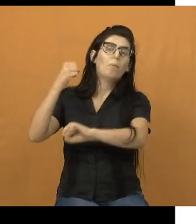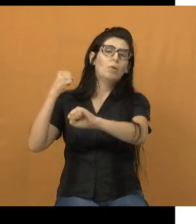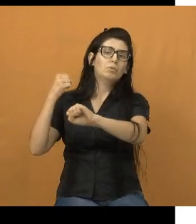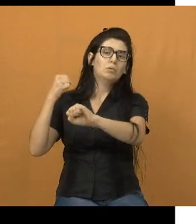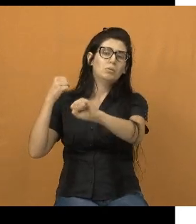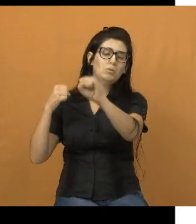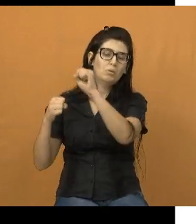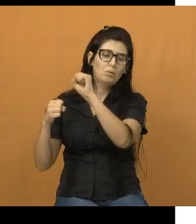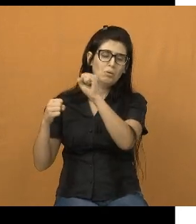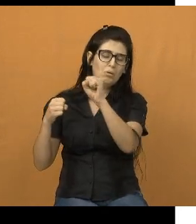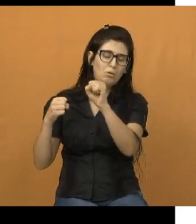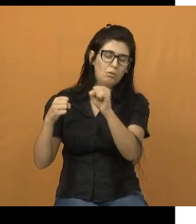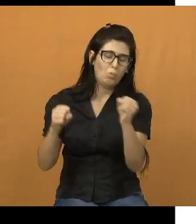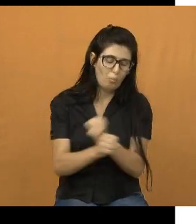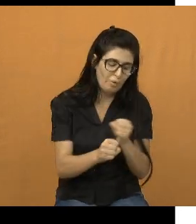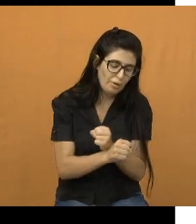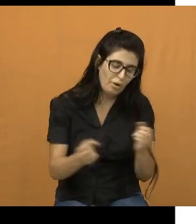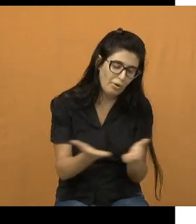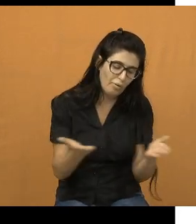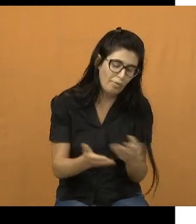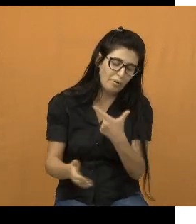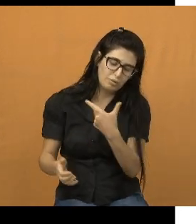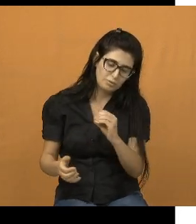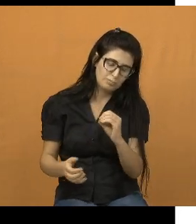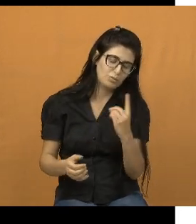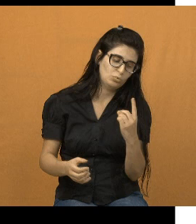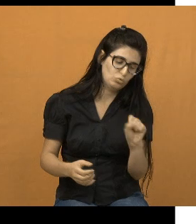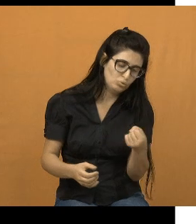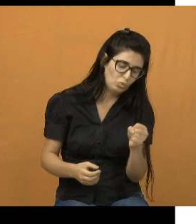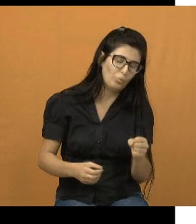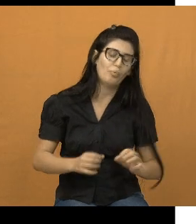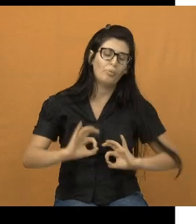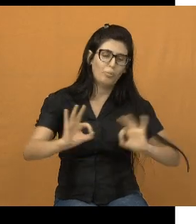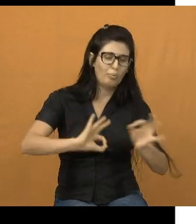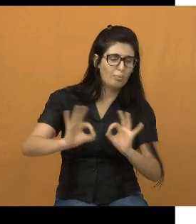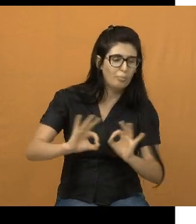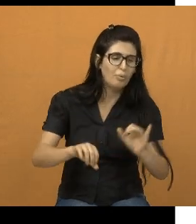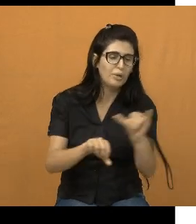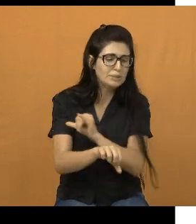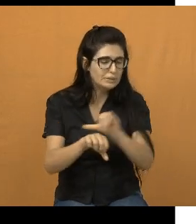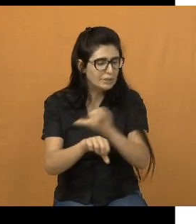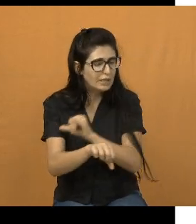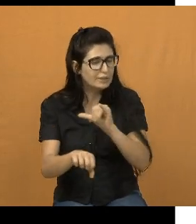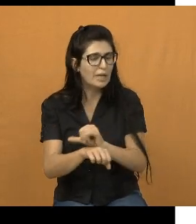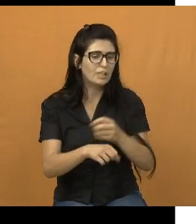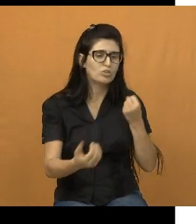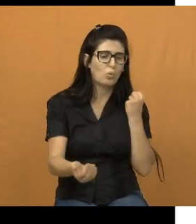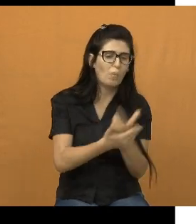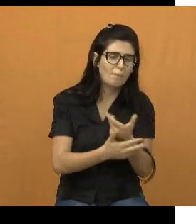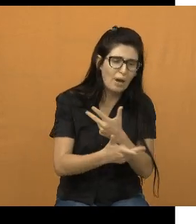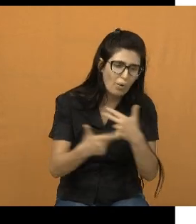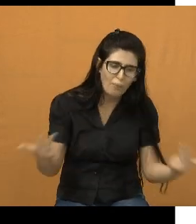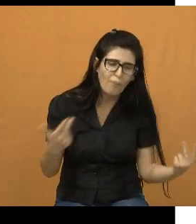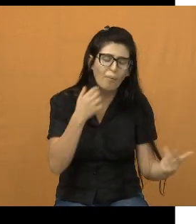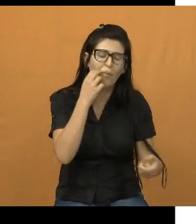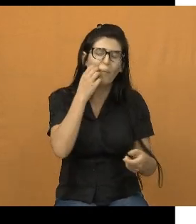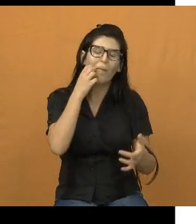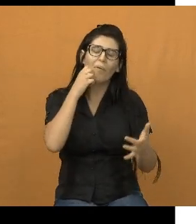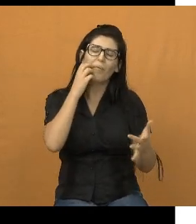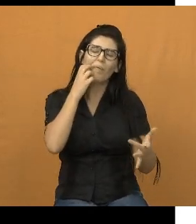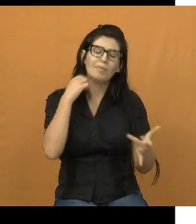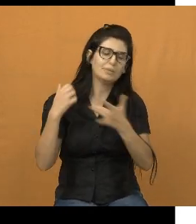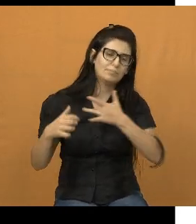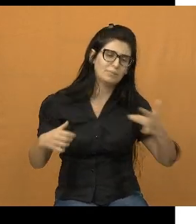algumas ações envolvendo reformas, adequações em UBS, equipamentos e a chegada da SPDM no